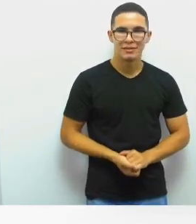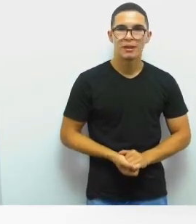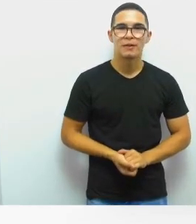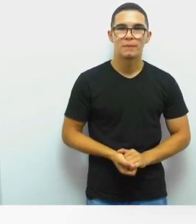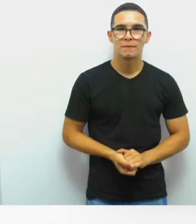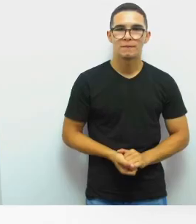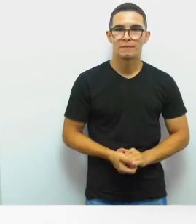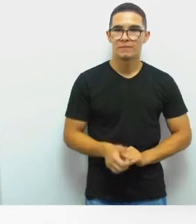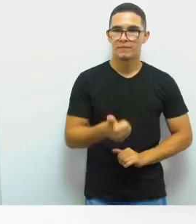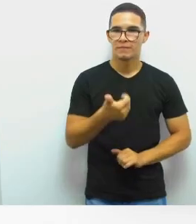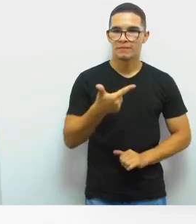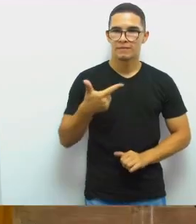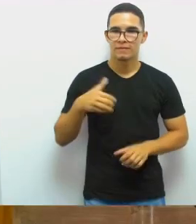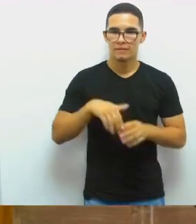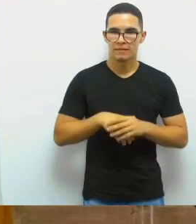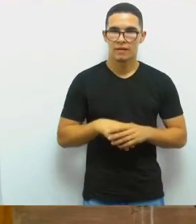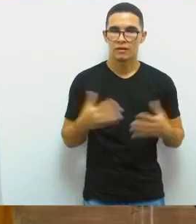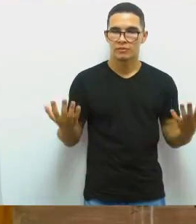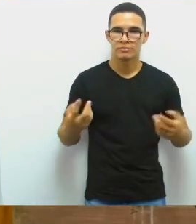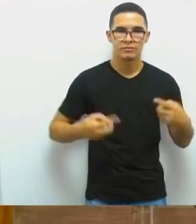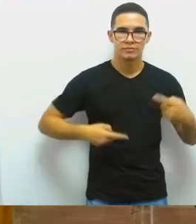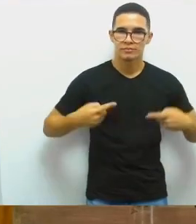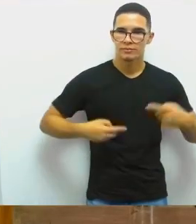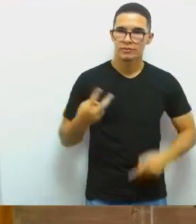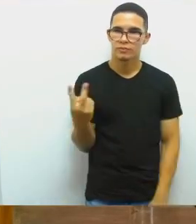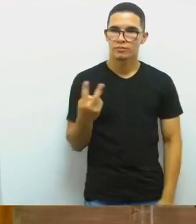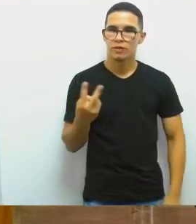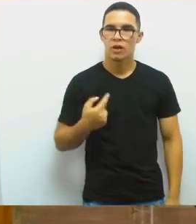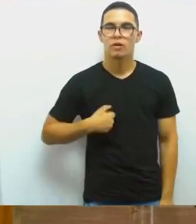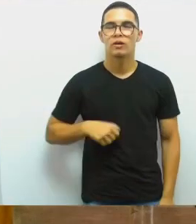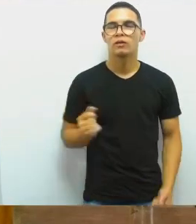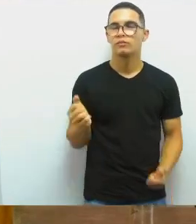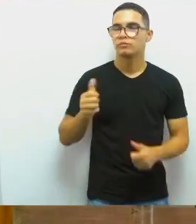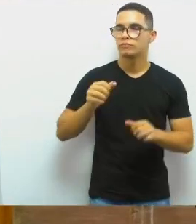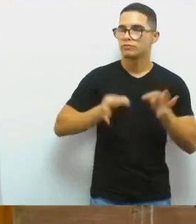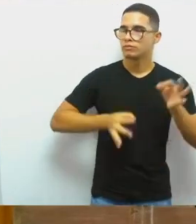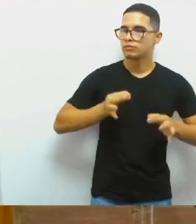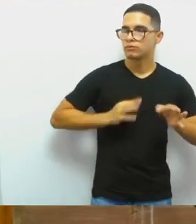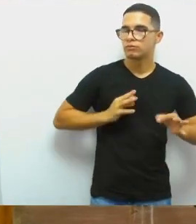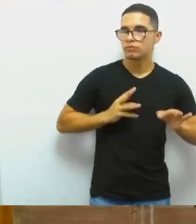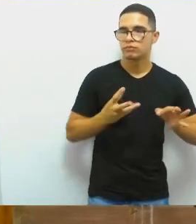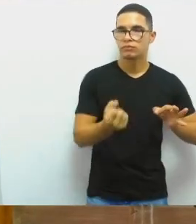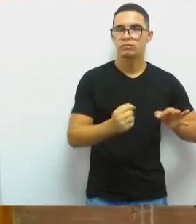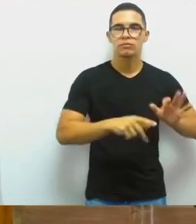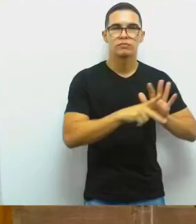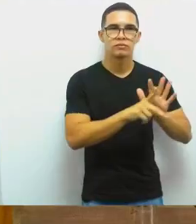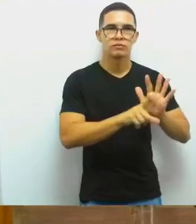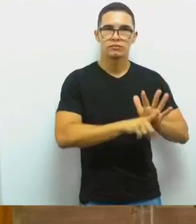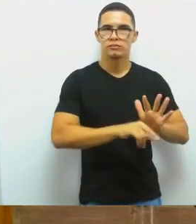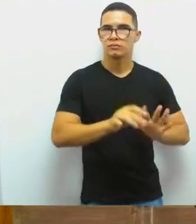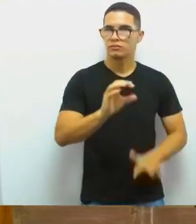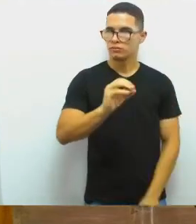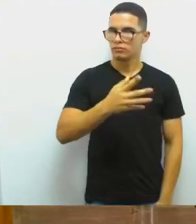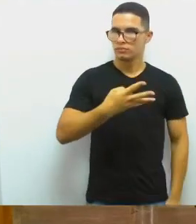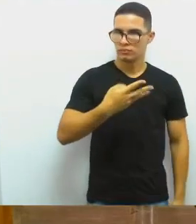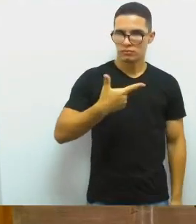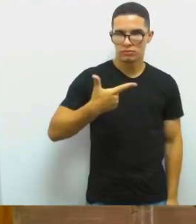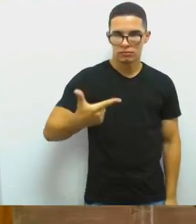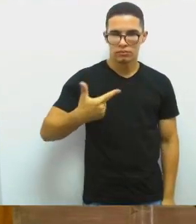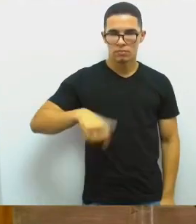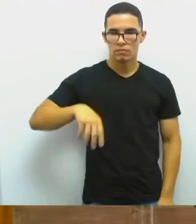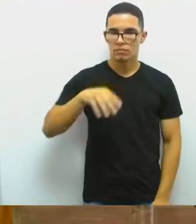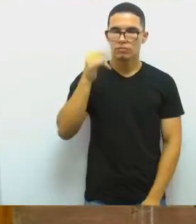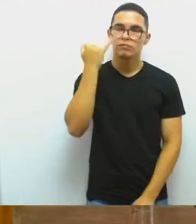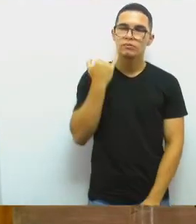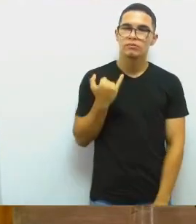Aprovado por 12 votos. Ainda em segunda discussão, parecer 266 da Comissão de Justiça, opinando pela aprovação do projeto de lei 042, de autoria da vereadora